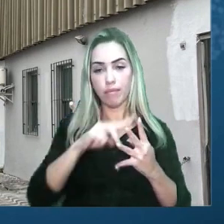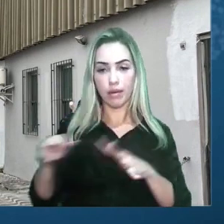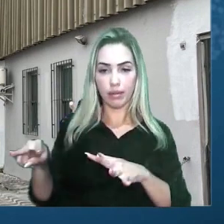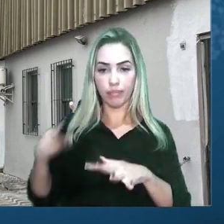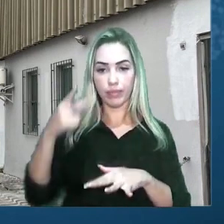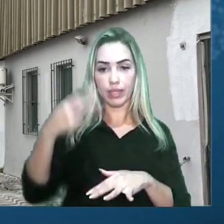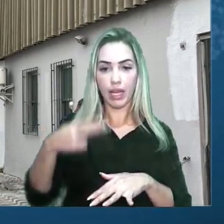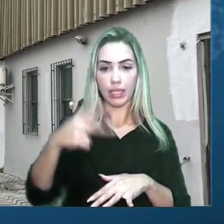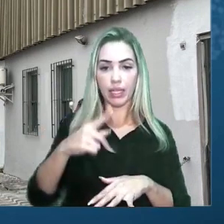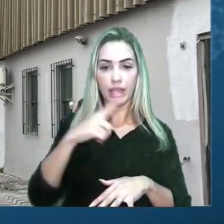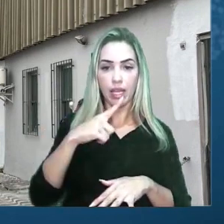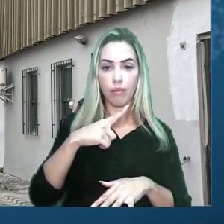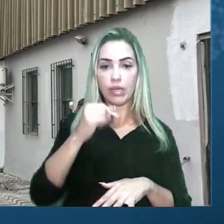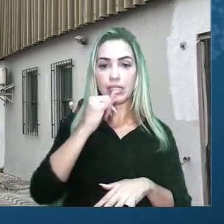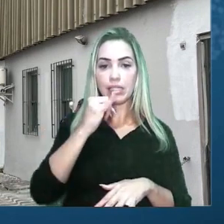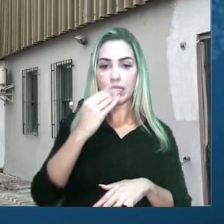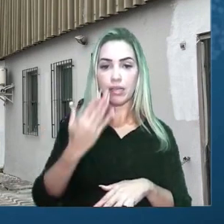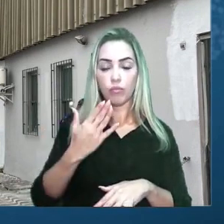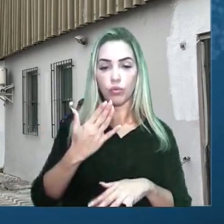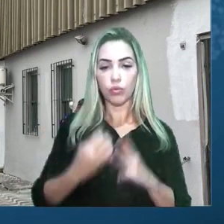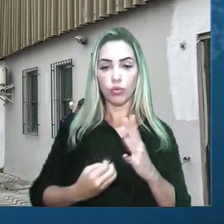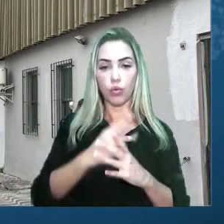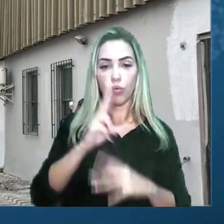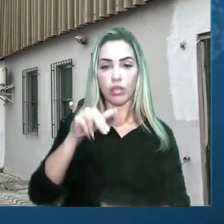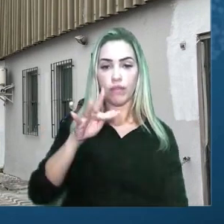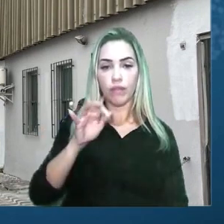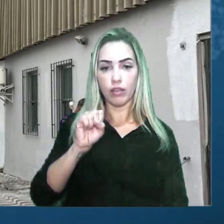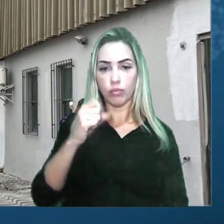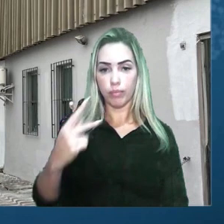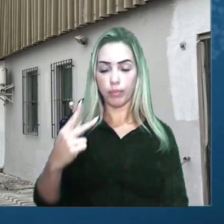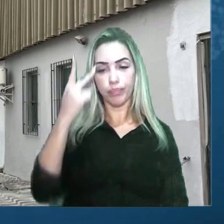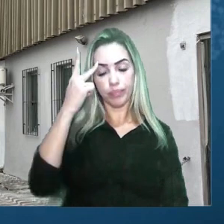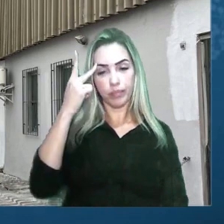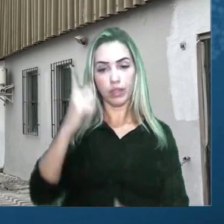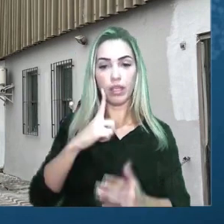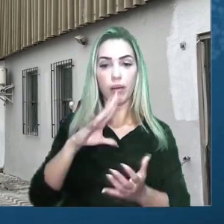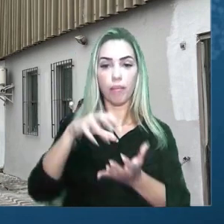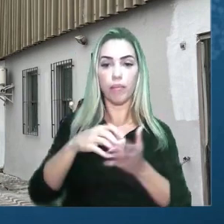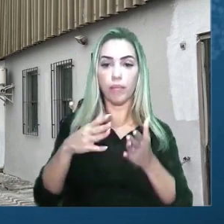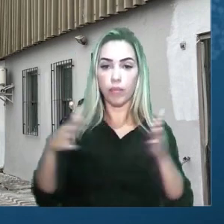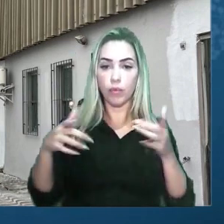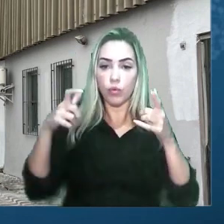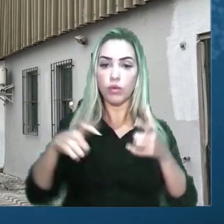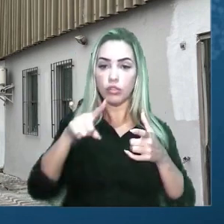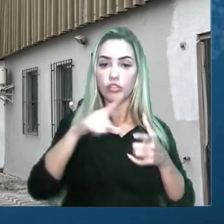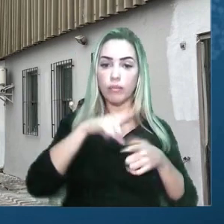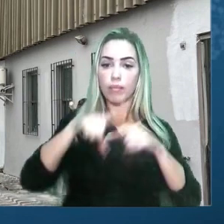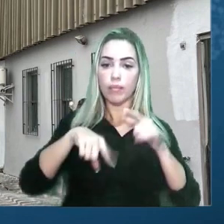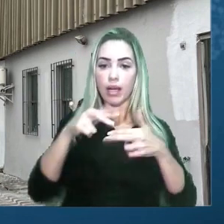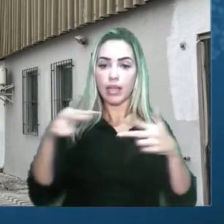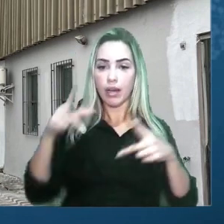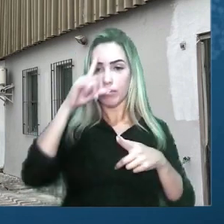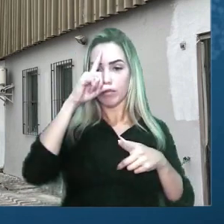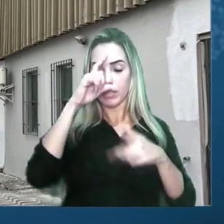temos o exemplo do CRI Unifesp, onde mostramos um galpão. Esse galpão estava cheio de material hospitalar, e em